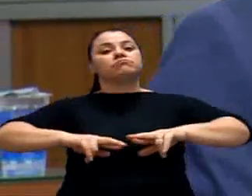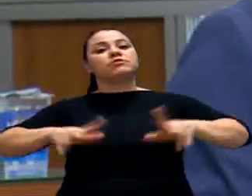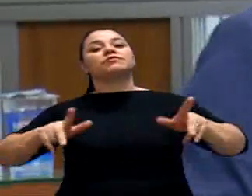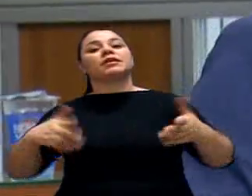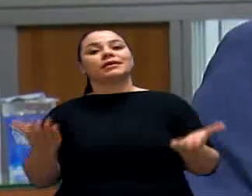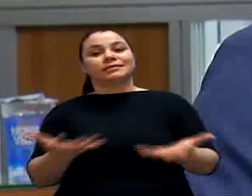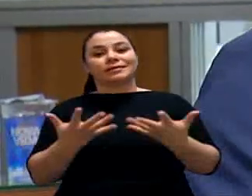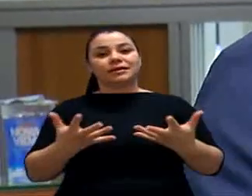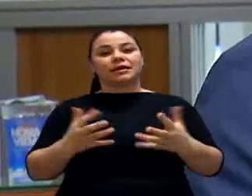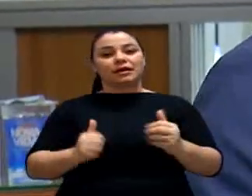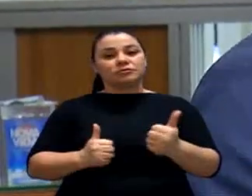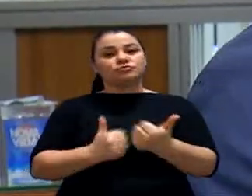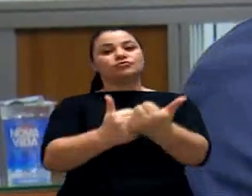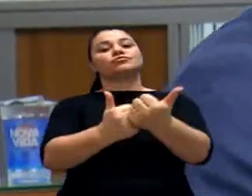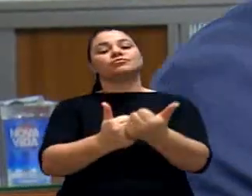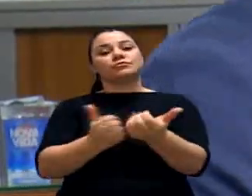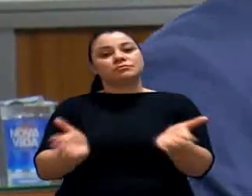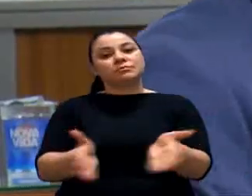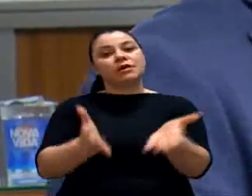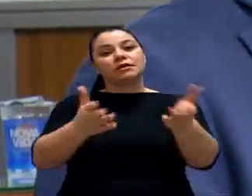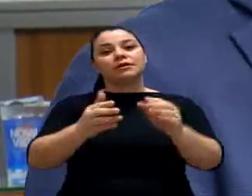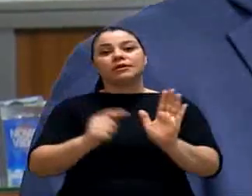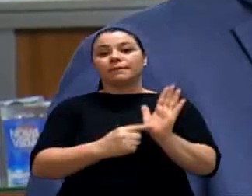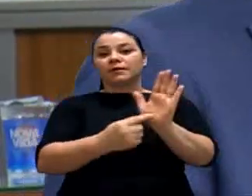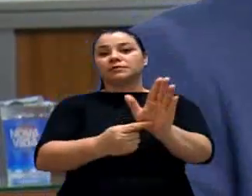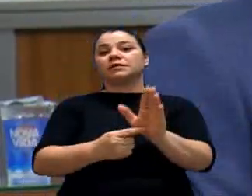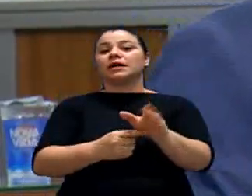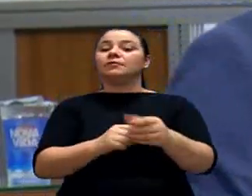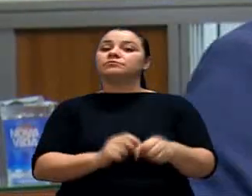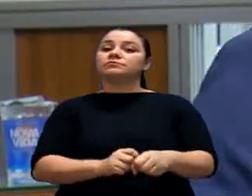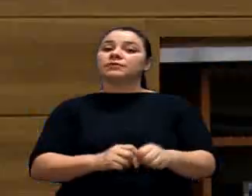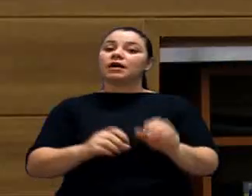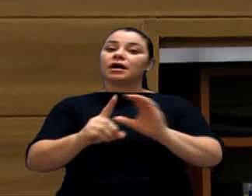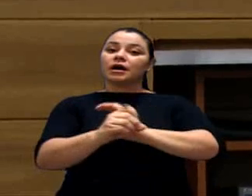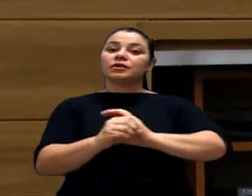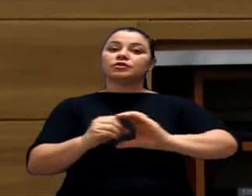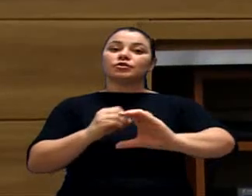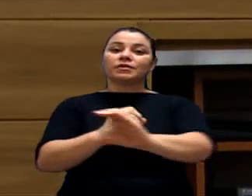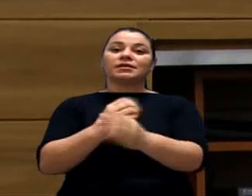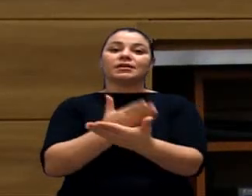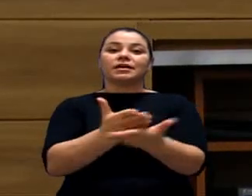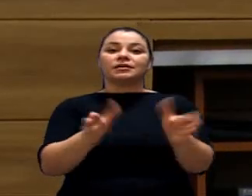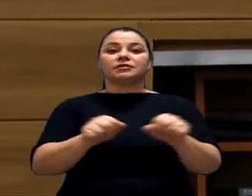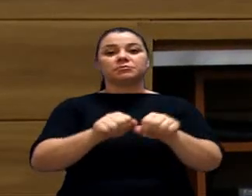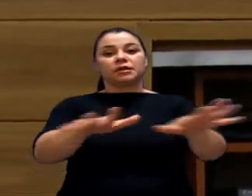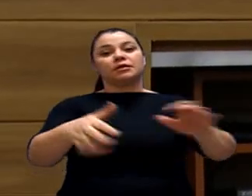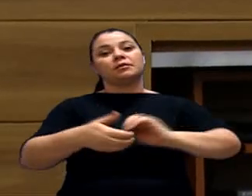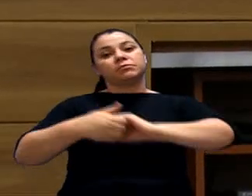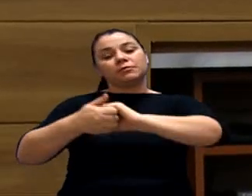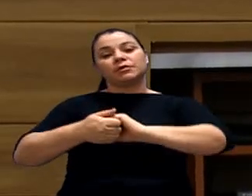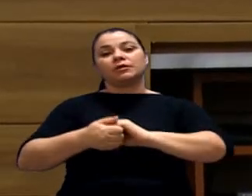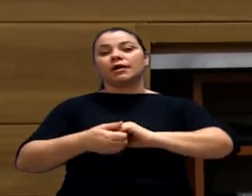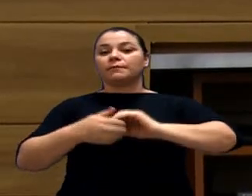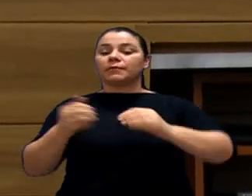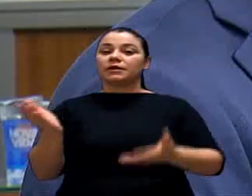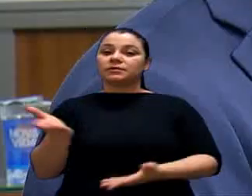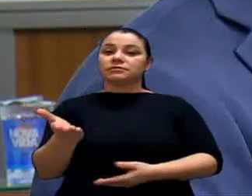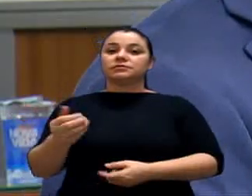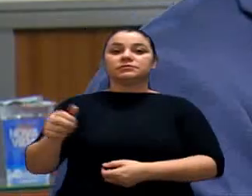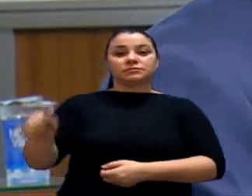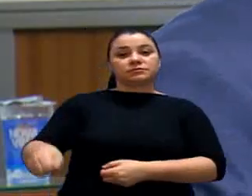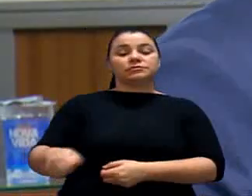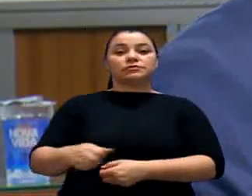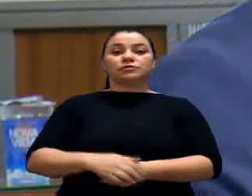diferença e estão aqui para que a gente possa mostrar para a sociedade aquilo que nós temos de bom. Quero parabenizar o comandante do